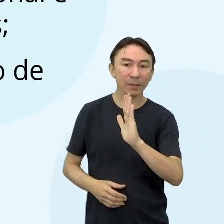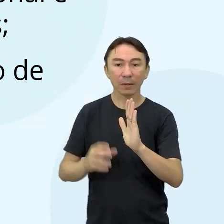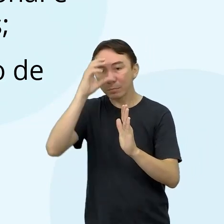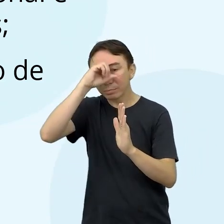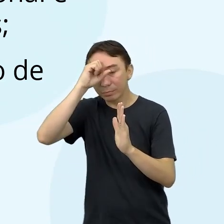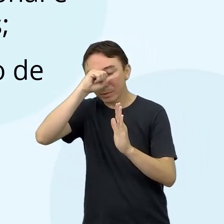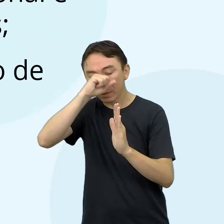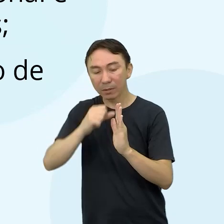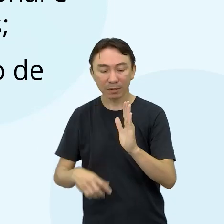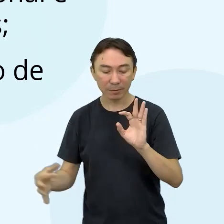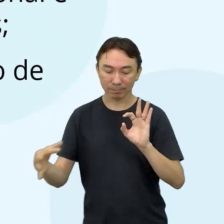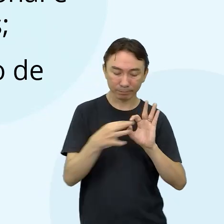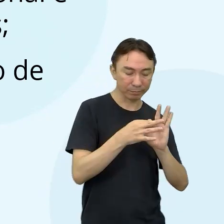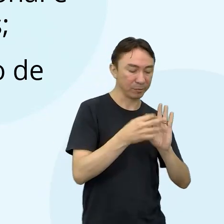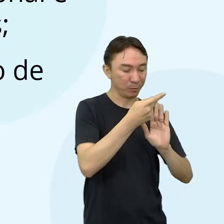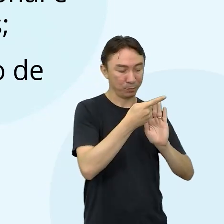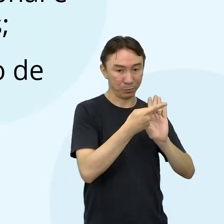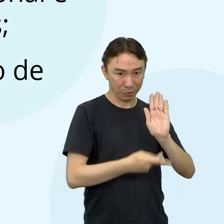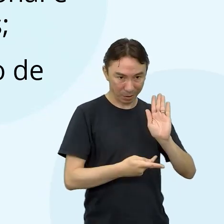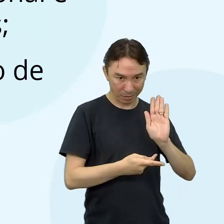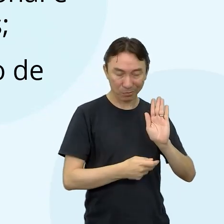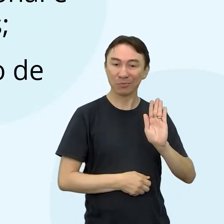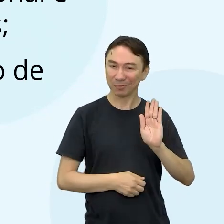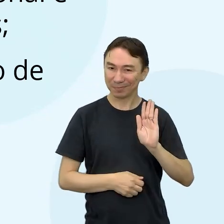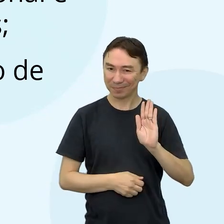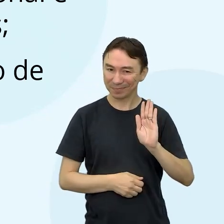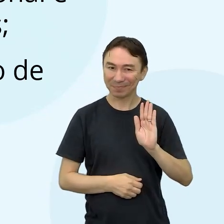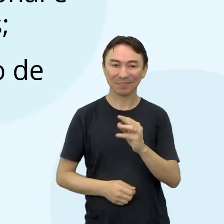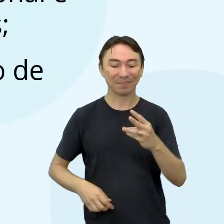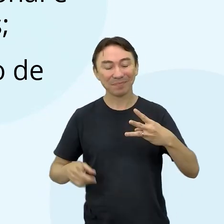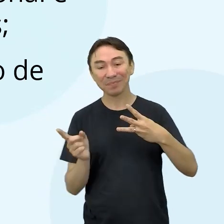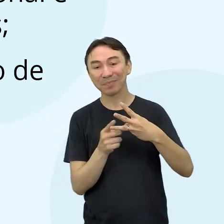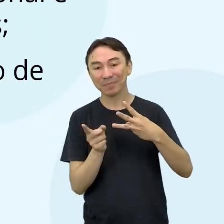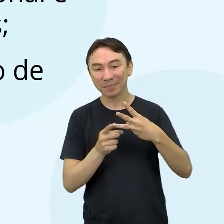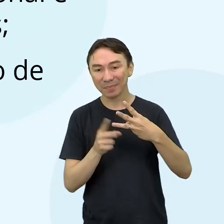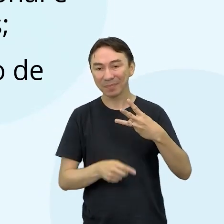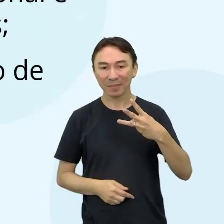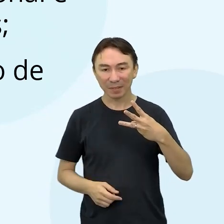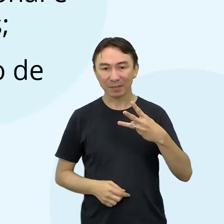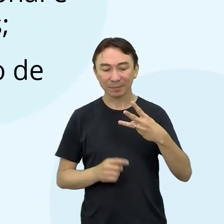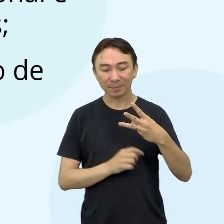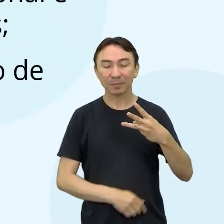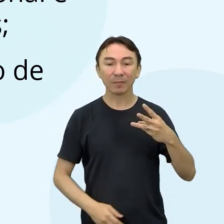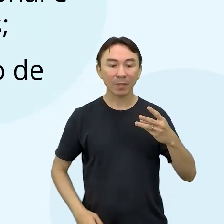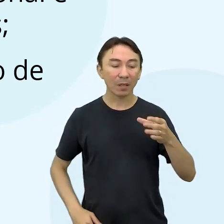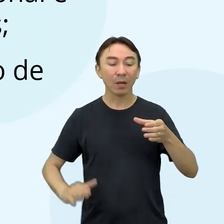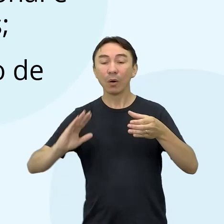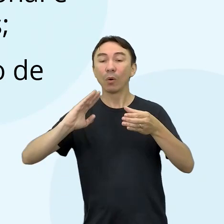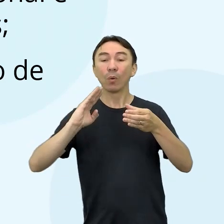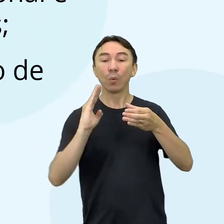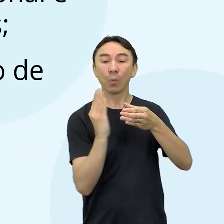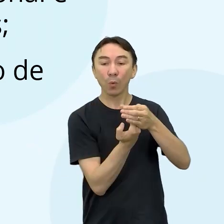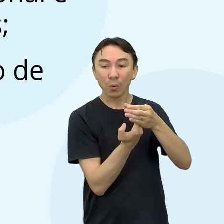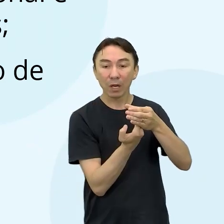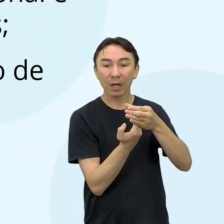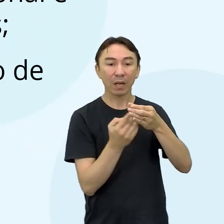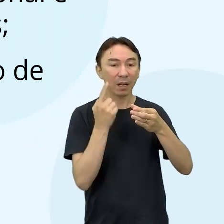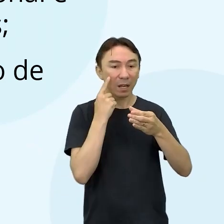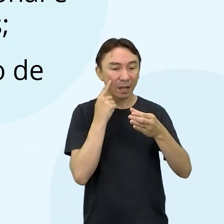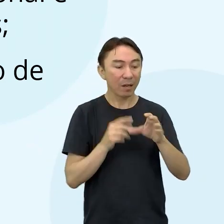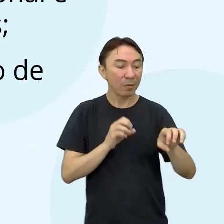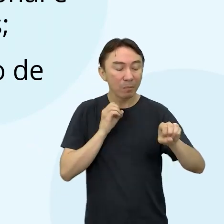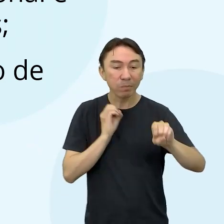projetos, como a Letícia comentou com a gente agora há pouco, compreender o conceito de curadoria educacional e sua importância para os professores